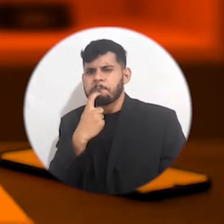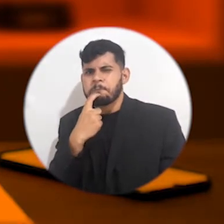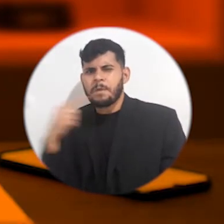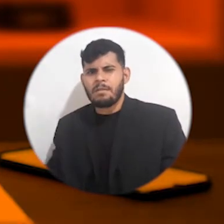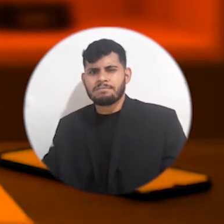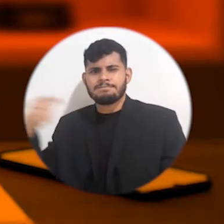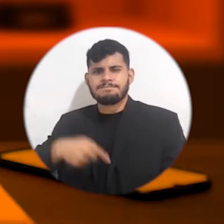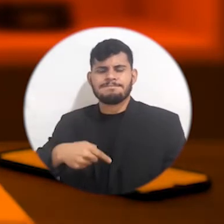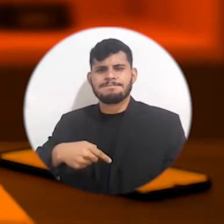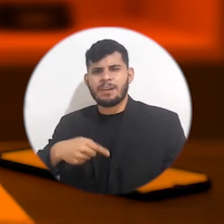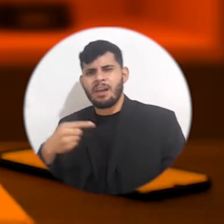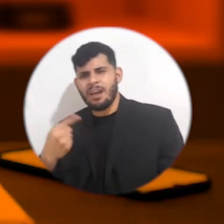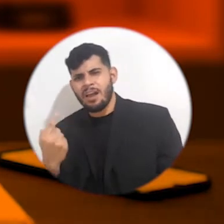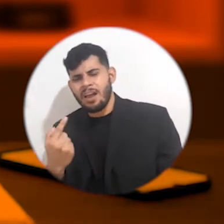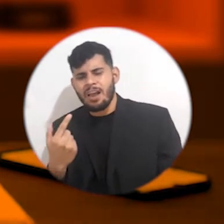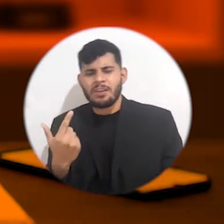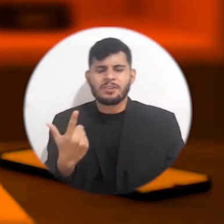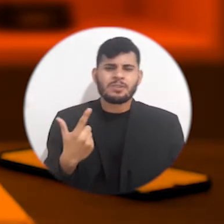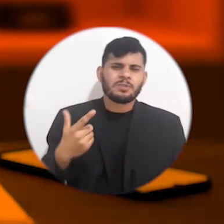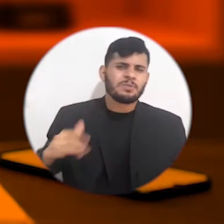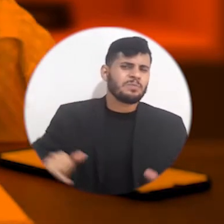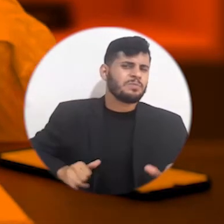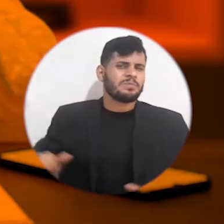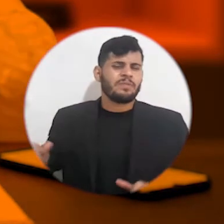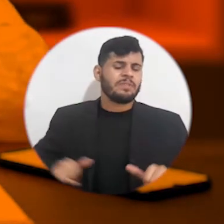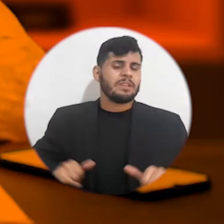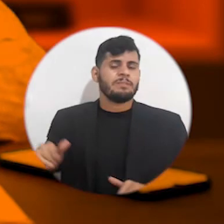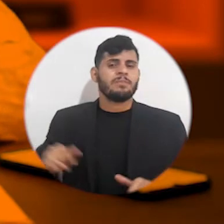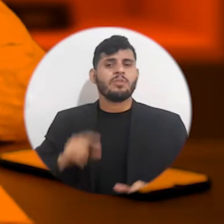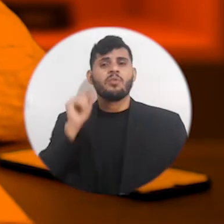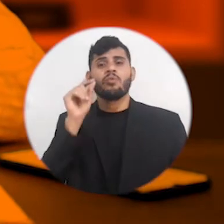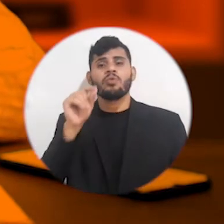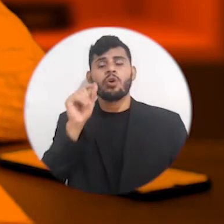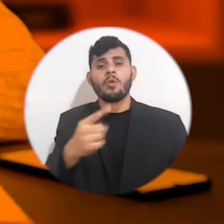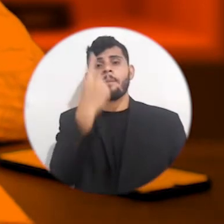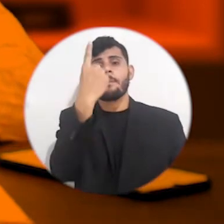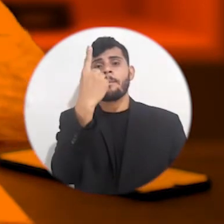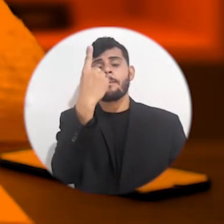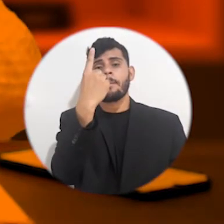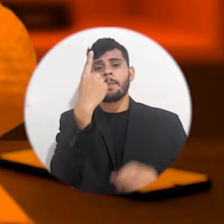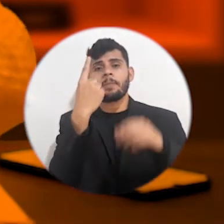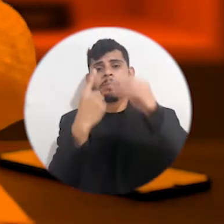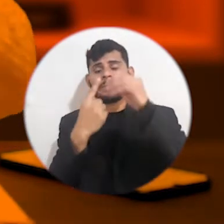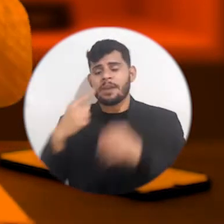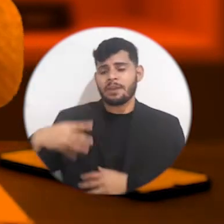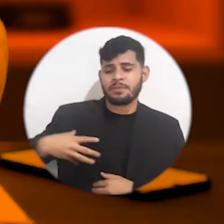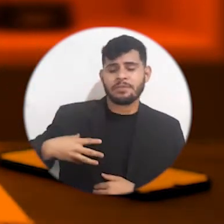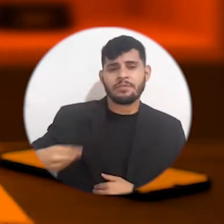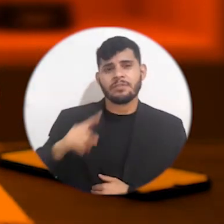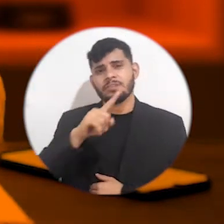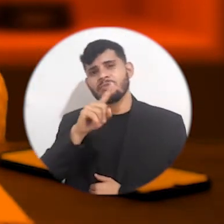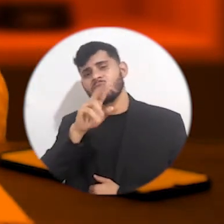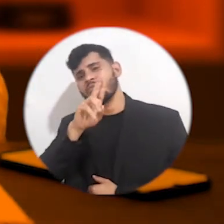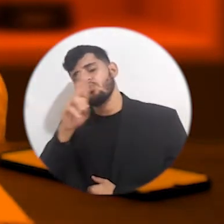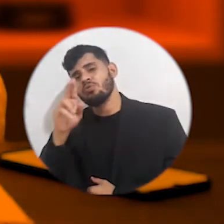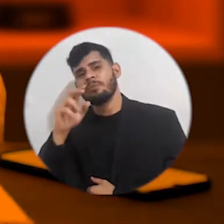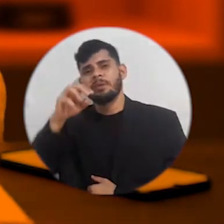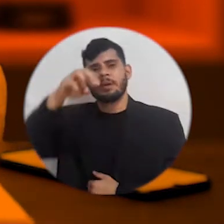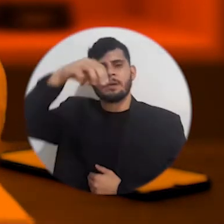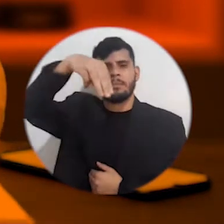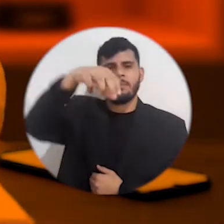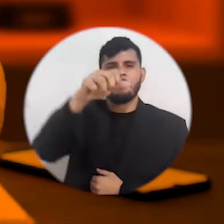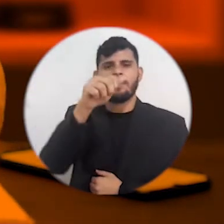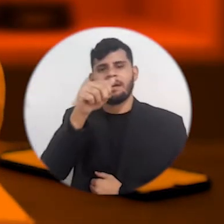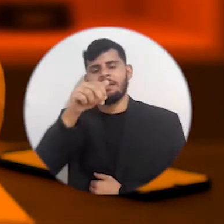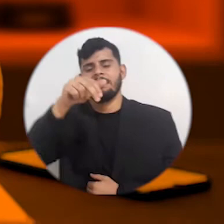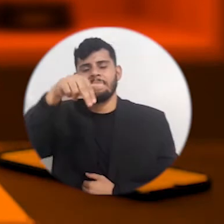deu Asenate, Asenate. E chamou José o nome do primogênito Manassés,